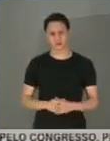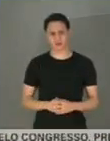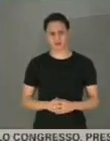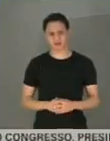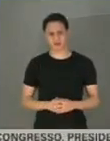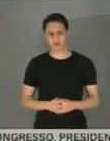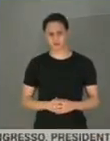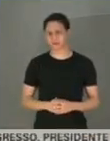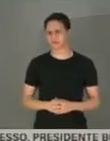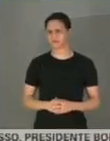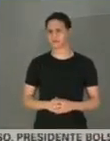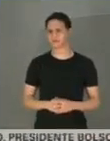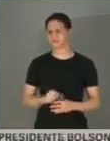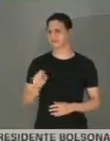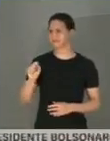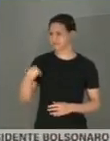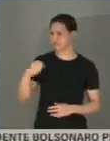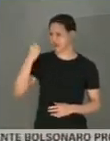assassinado. Sim, senador.